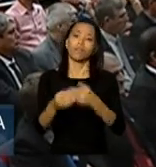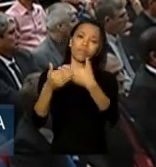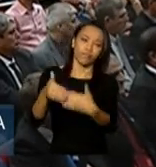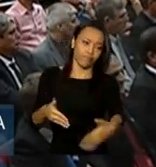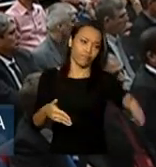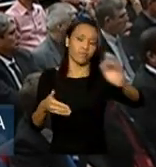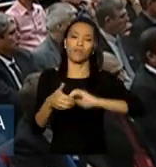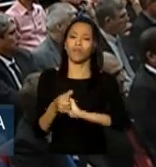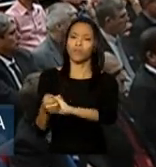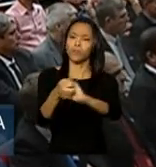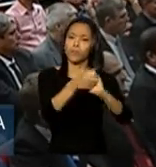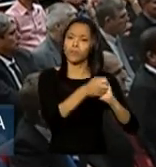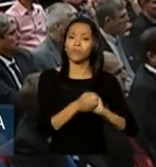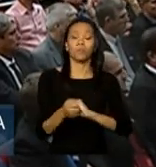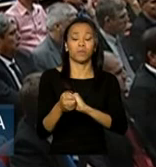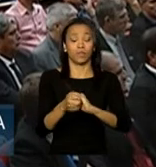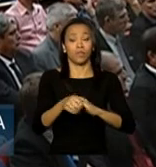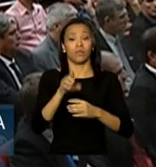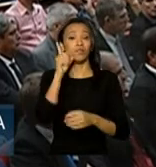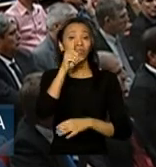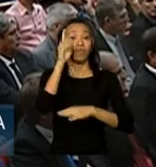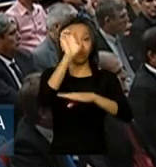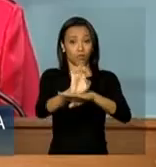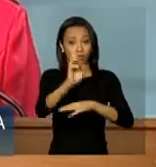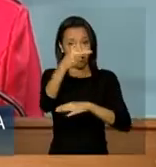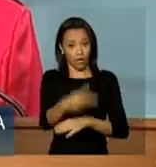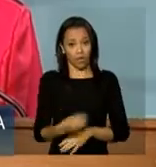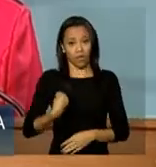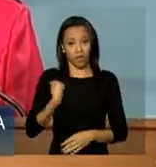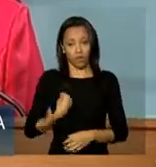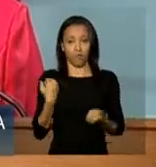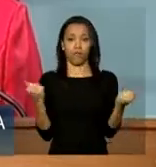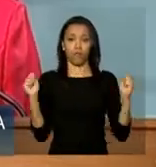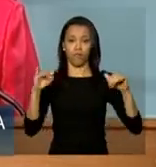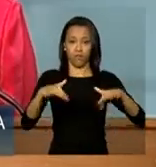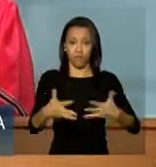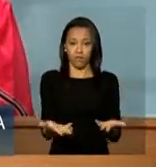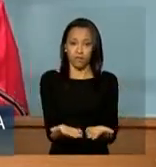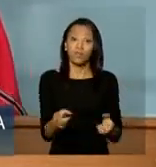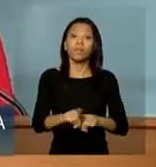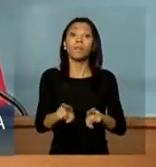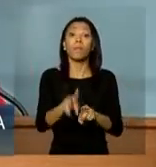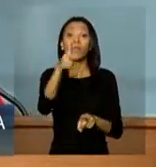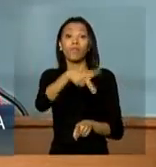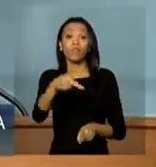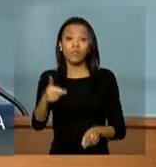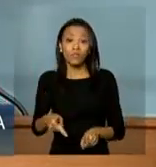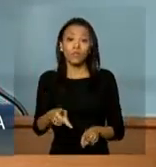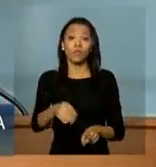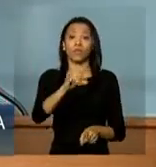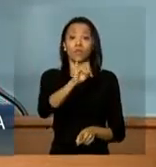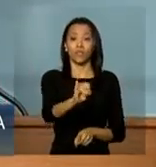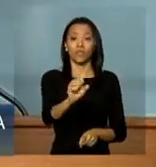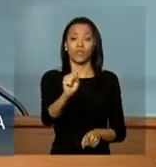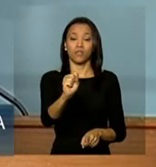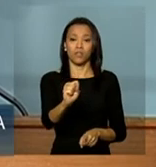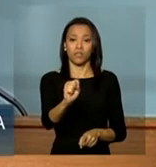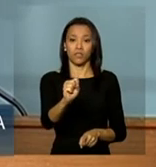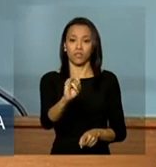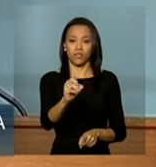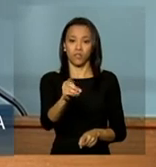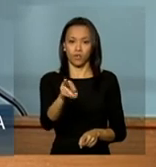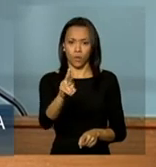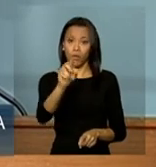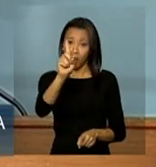os deputados estaduais aqui presentes. O professor Isidoro Zorzi, o